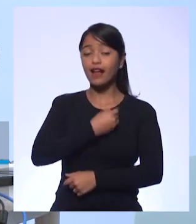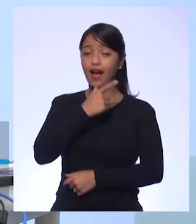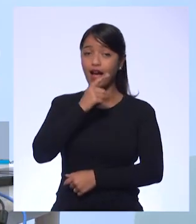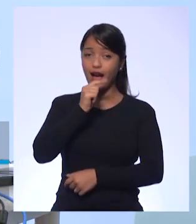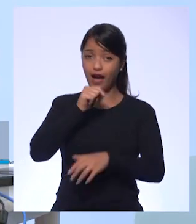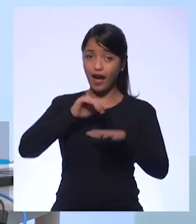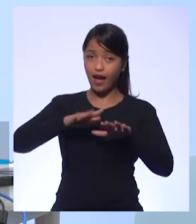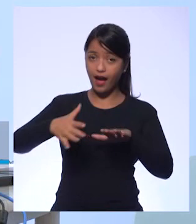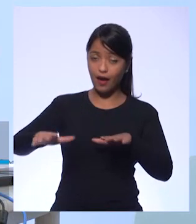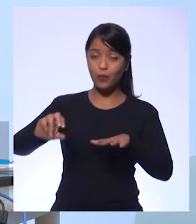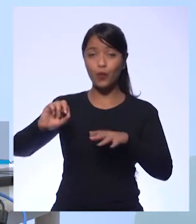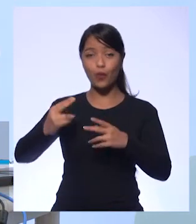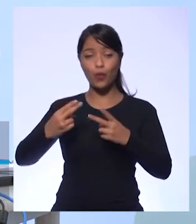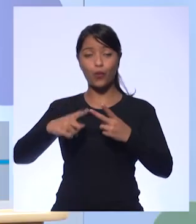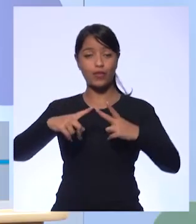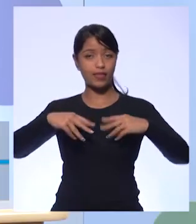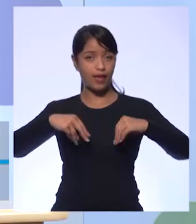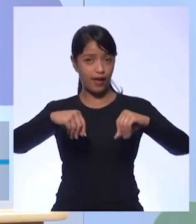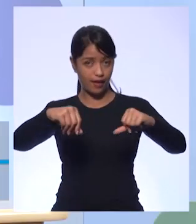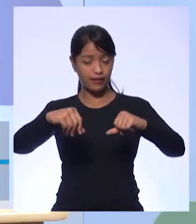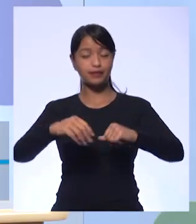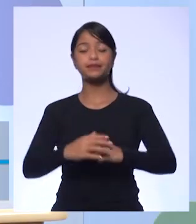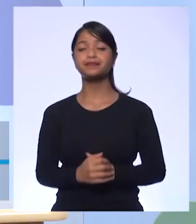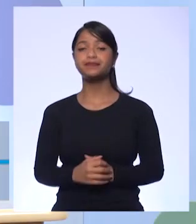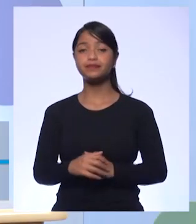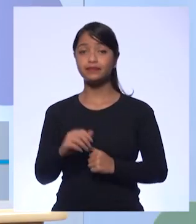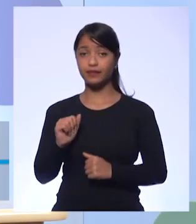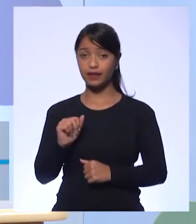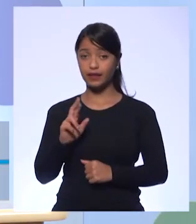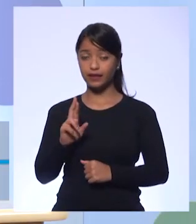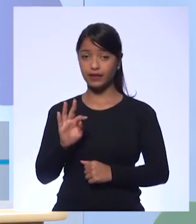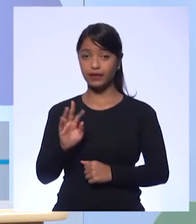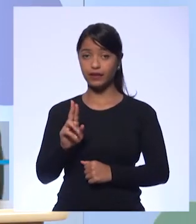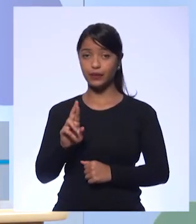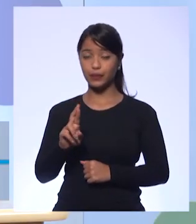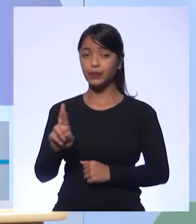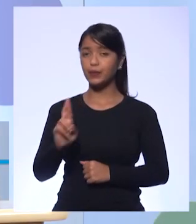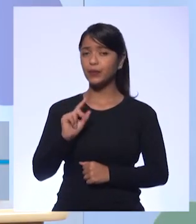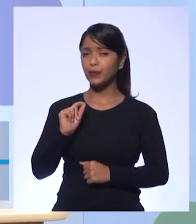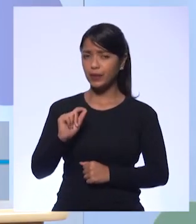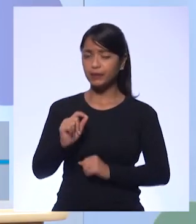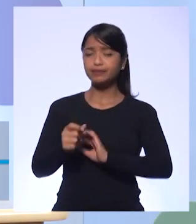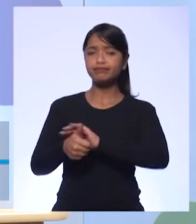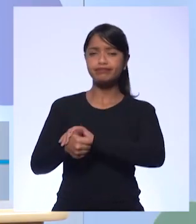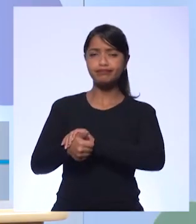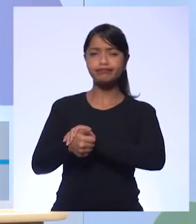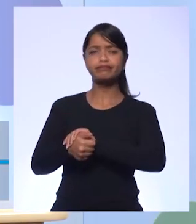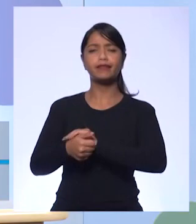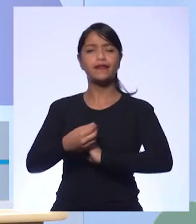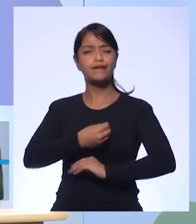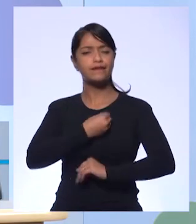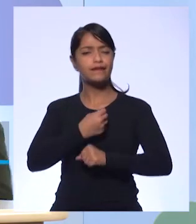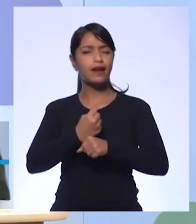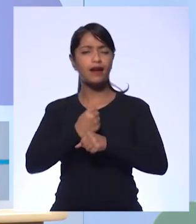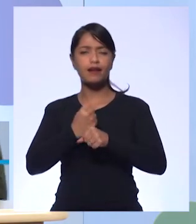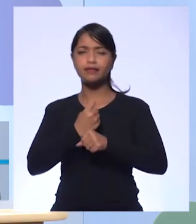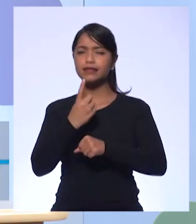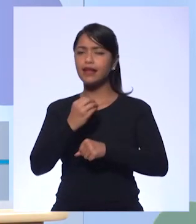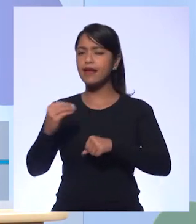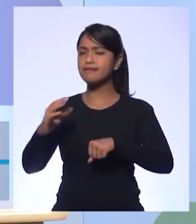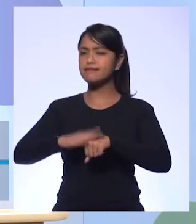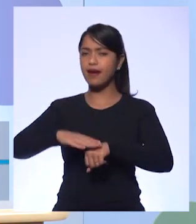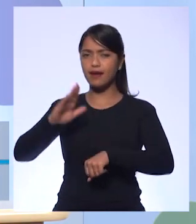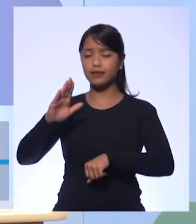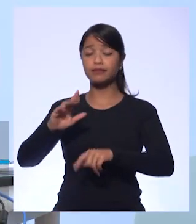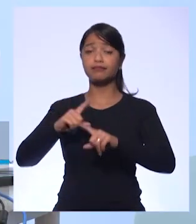até em deserto. Olha, o Arthur falou aqui, a gente já tinha comentado isso, que ela vive mais de 100 anos, mas o professor desmistificou isso, não foi?